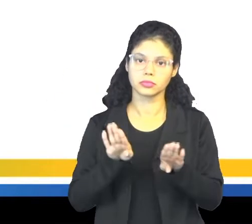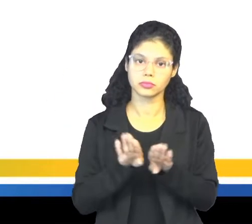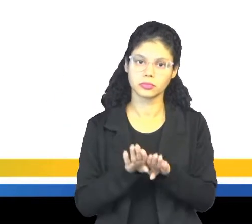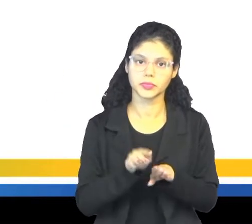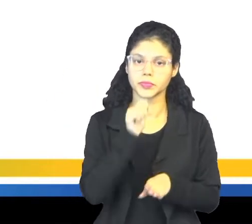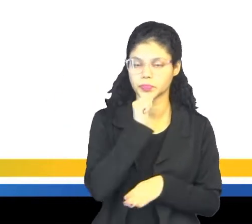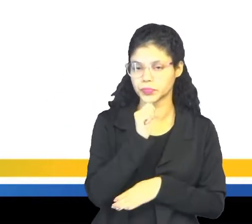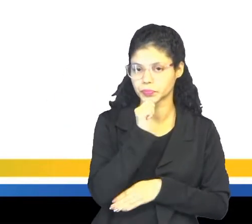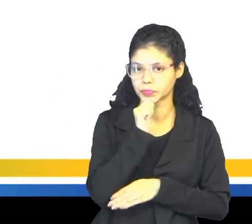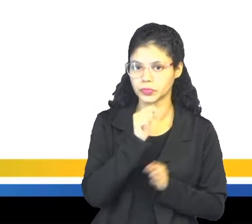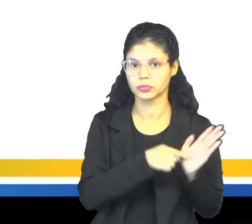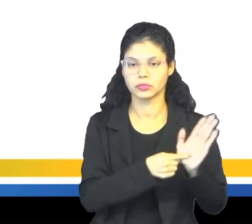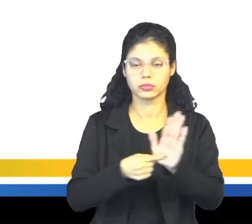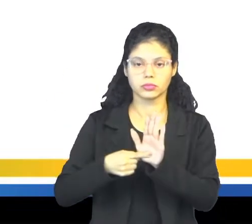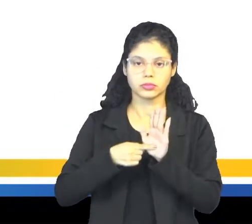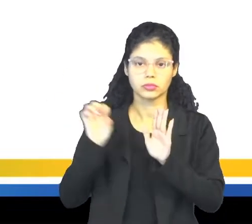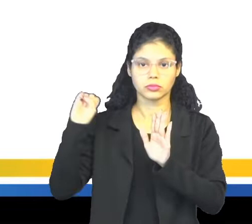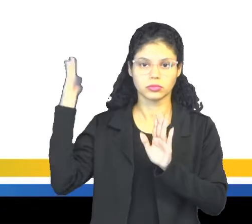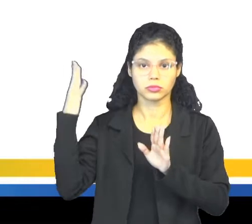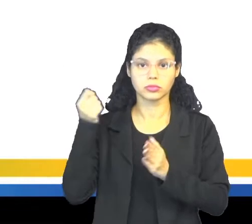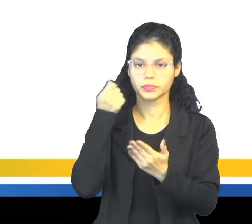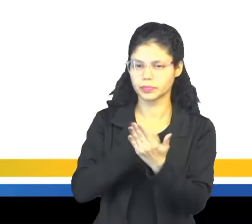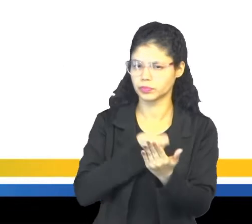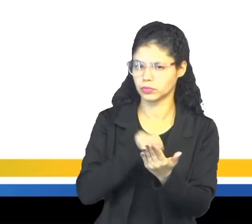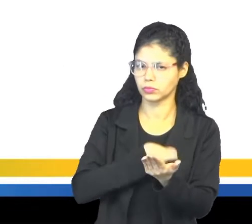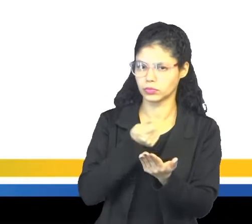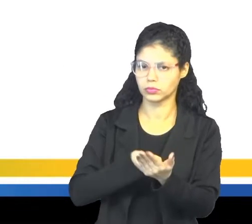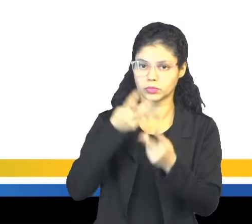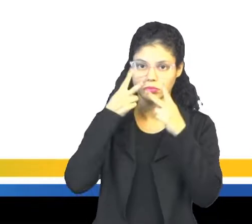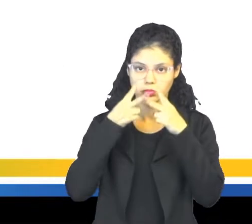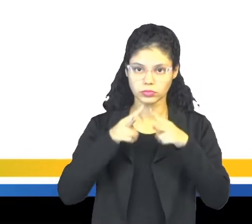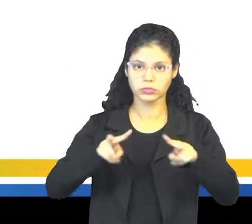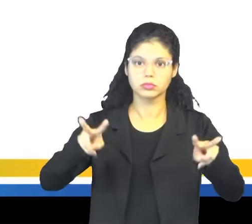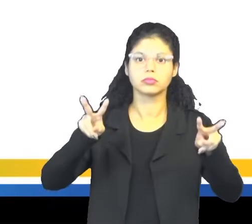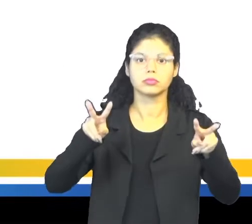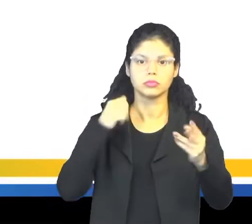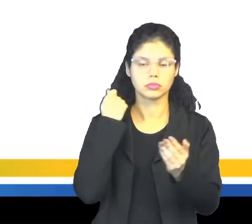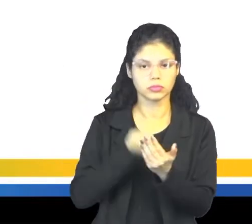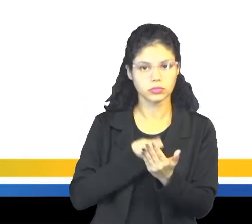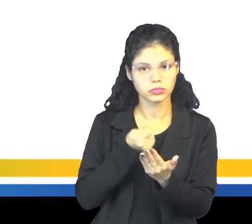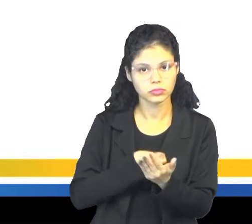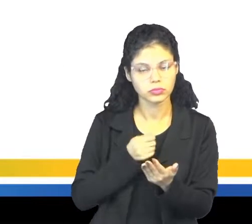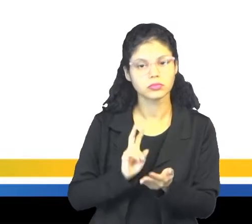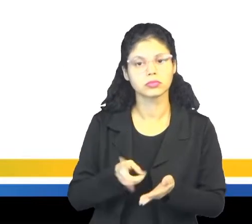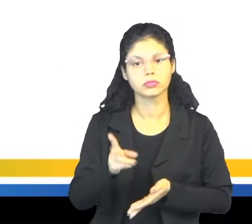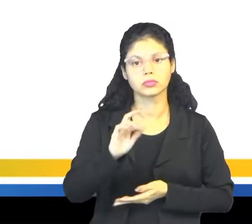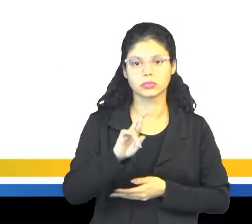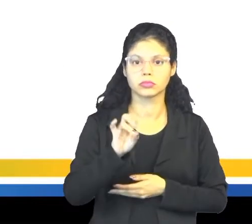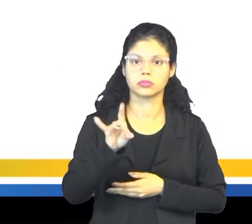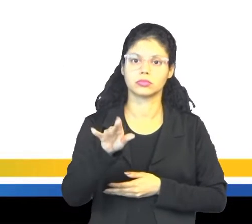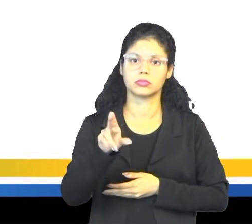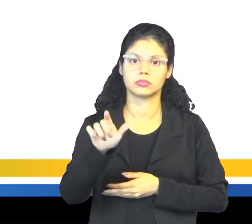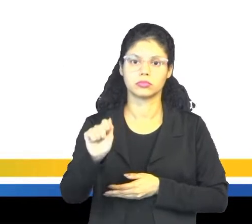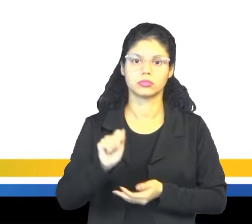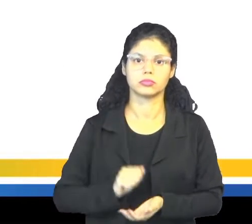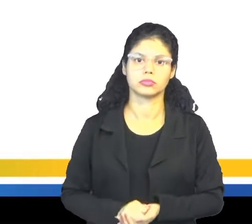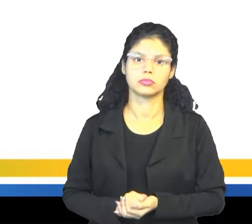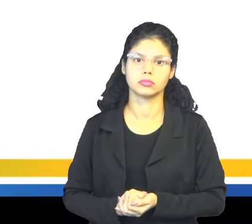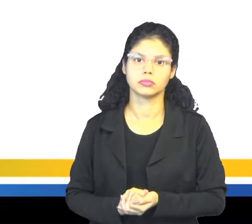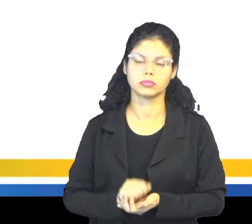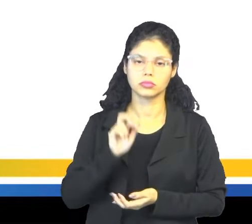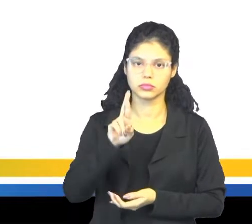Foi atribuída como causa a persistência da visão, ou persistência retiniana, né?